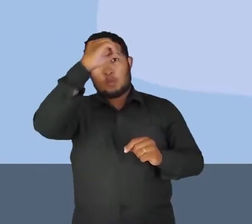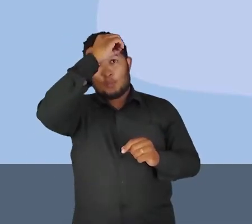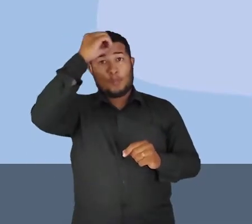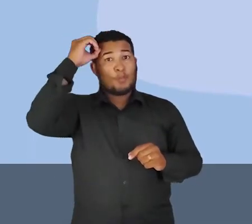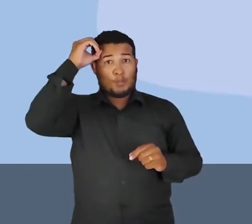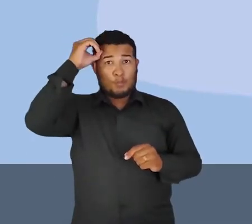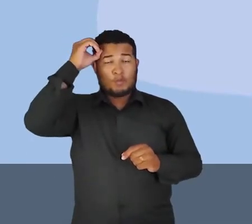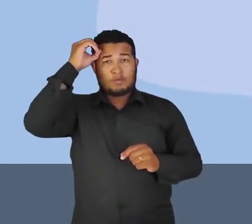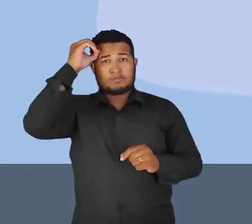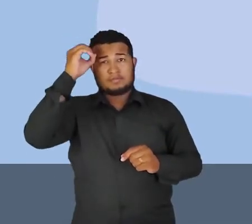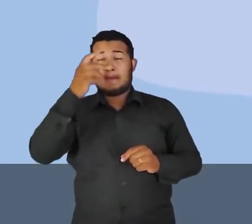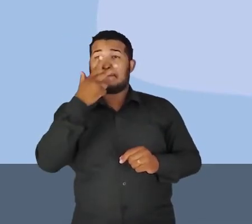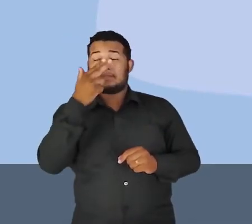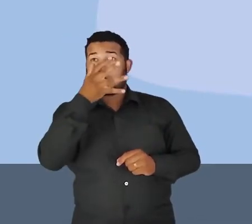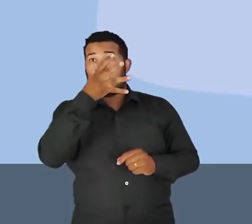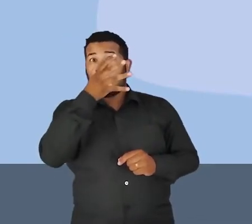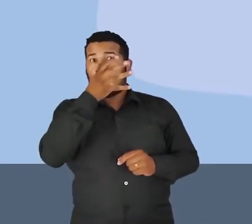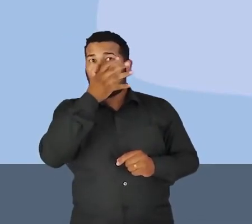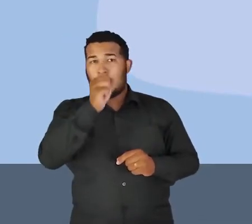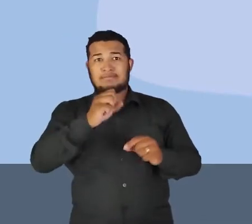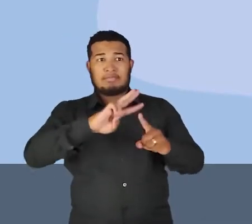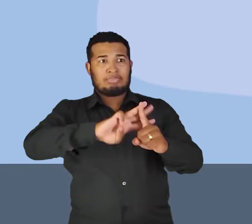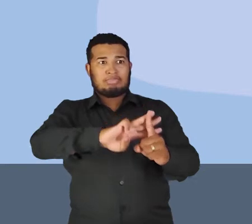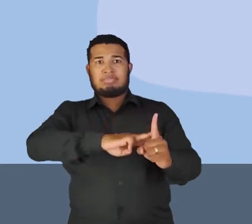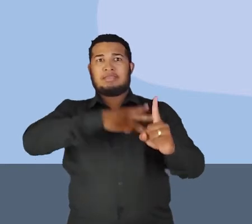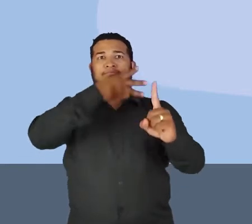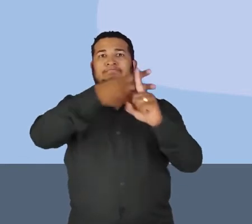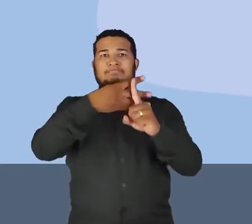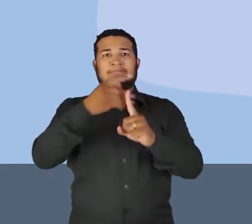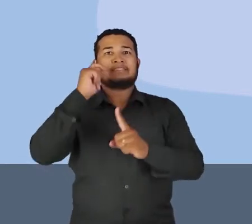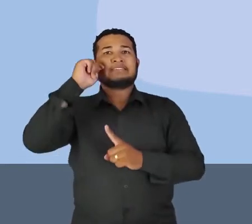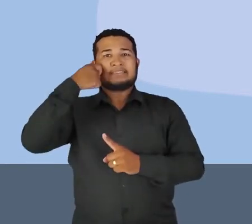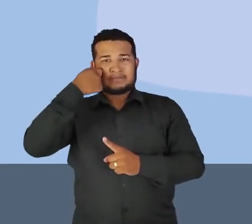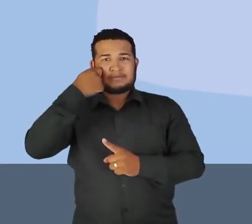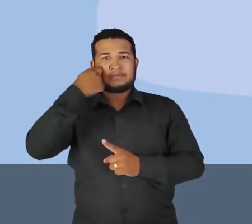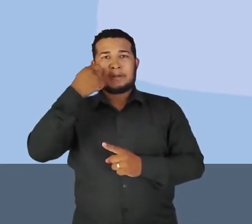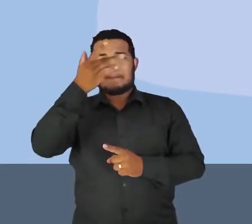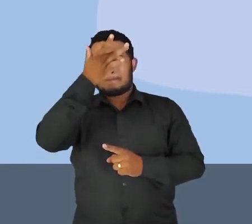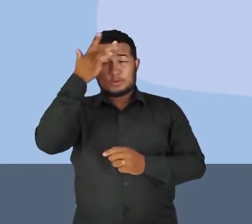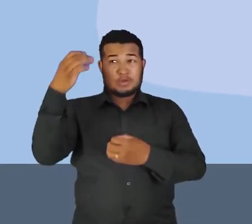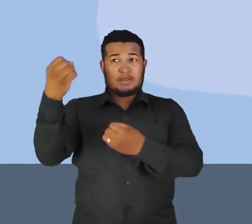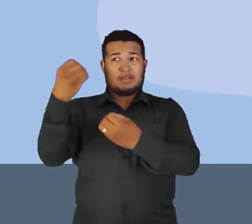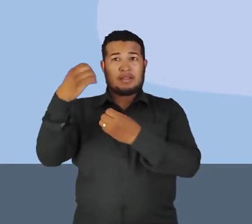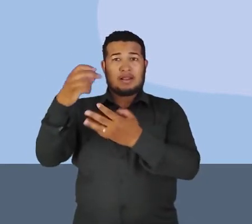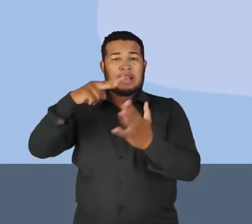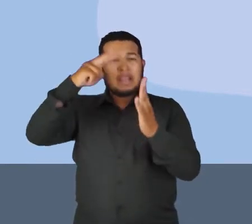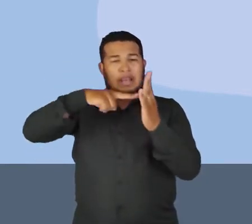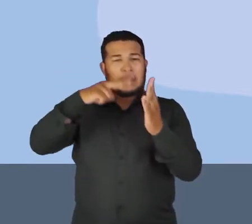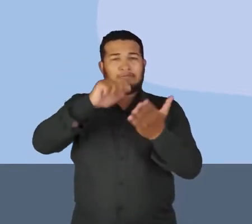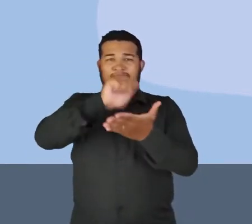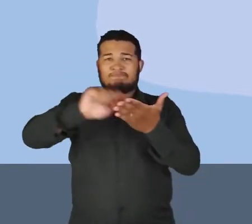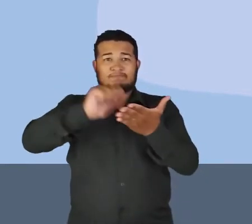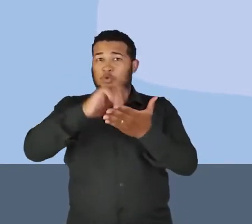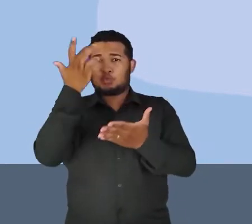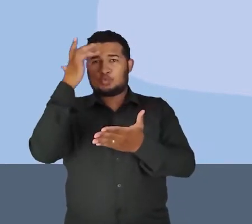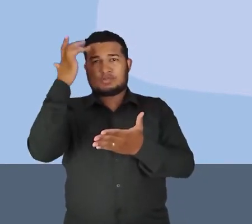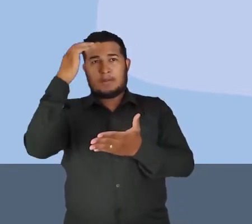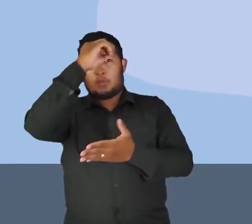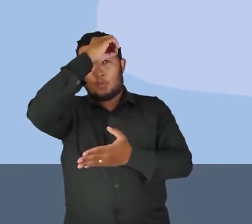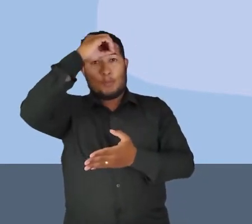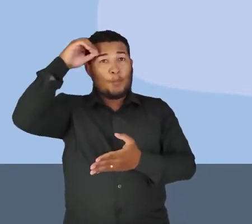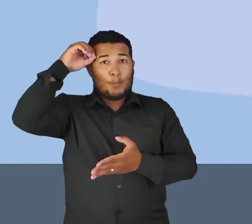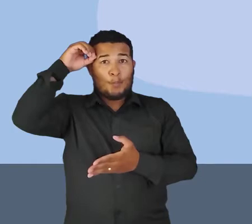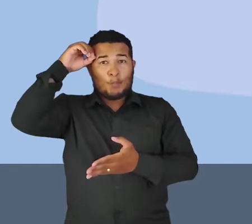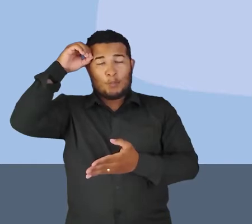gente, é quase 3 vezes maior, né, o número de analfabetos negros e pardos em